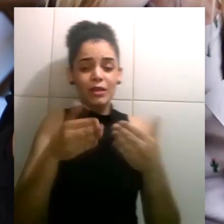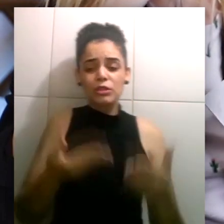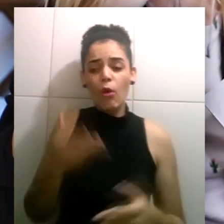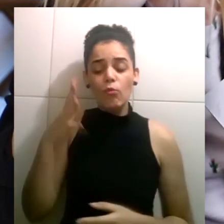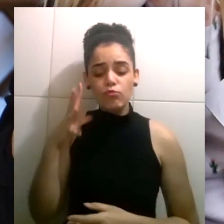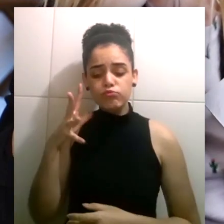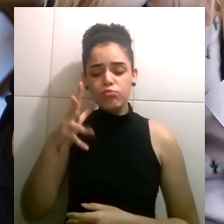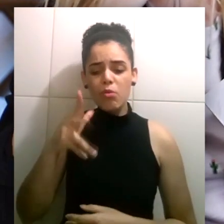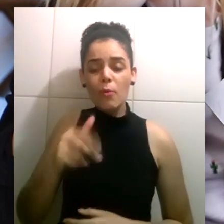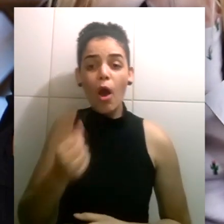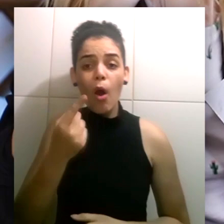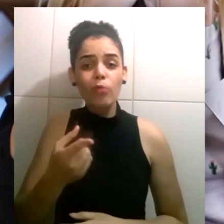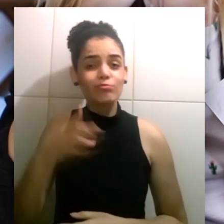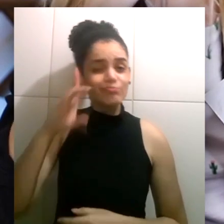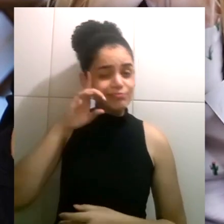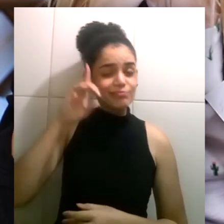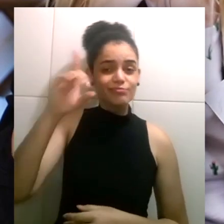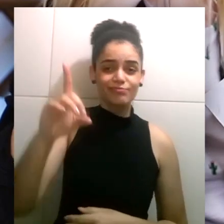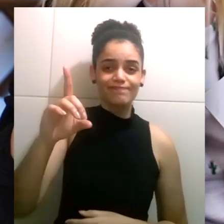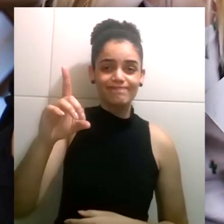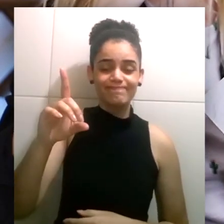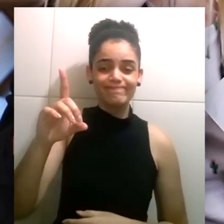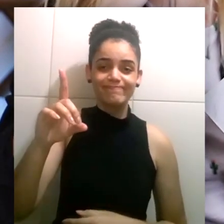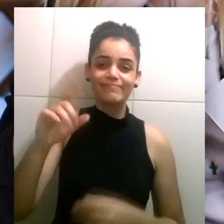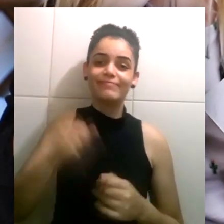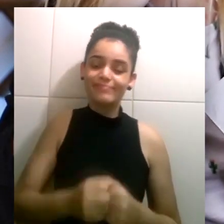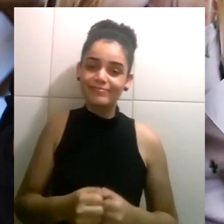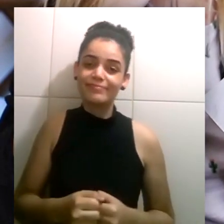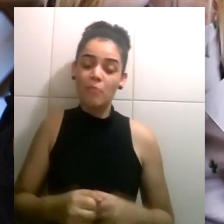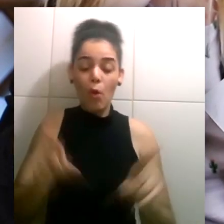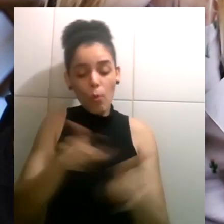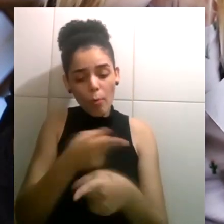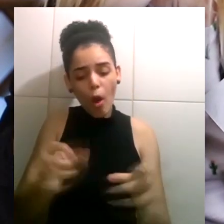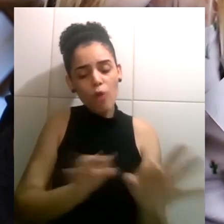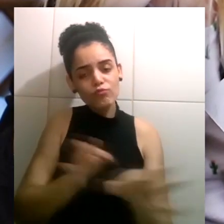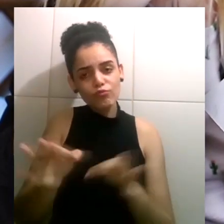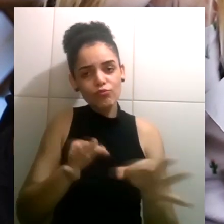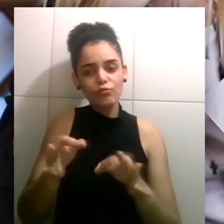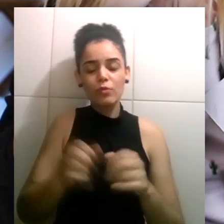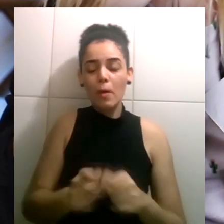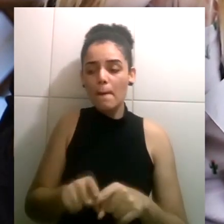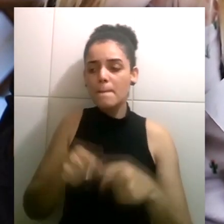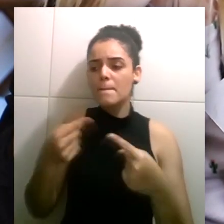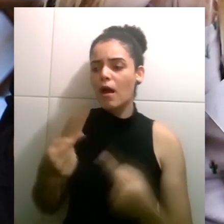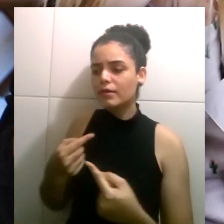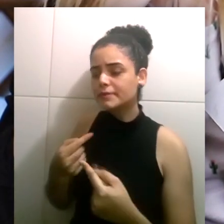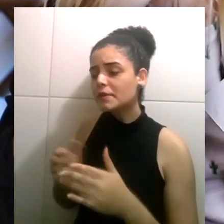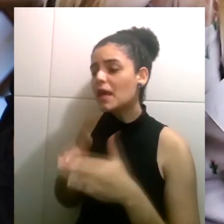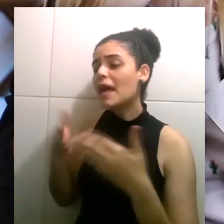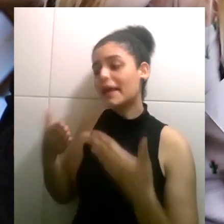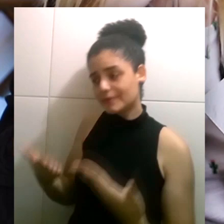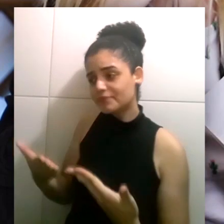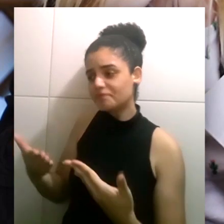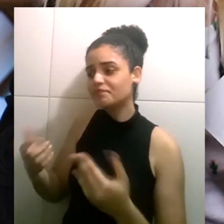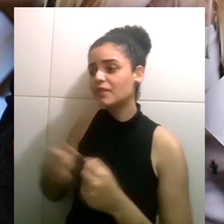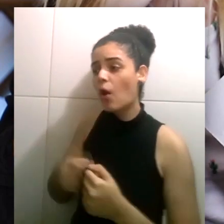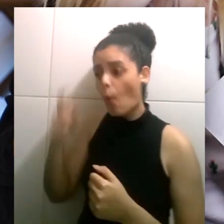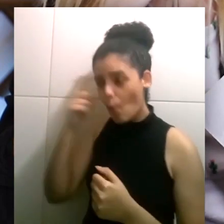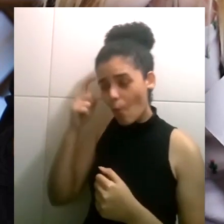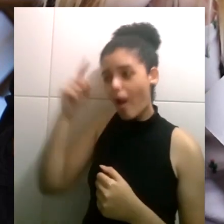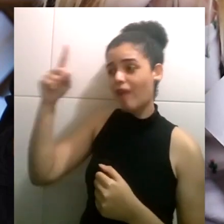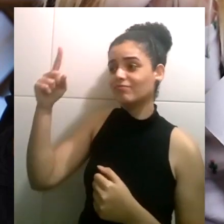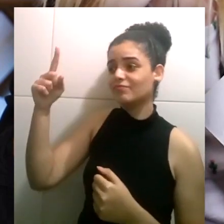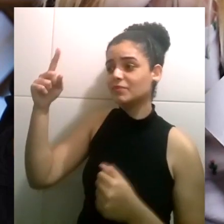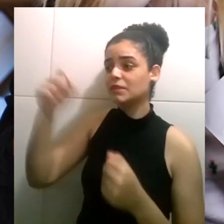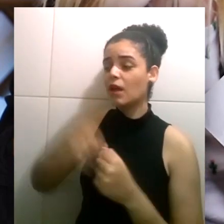Então, demorar um dia pra fazer uma música. Daí, naquela semana, ele falou assim: Raquel, eu tô tendo uma ideia